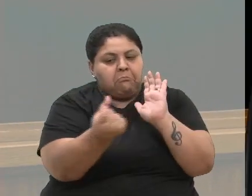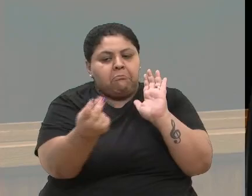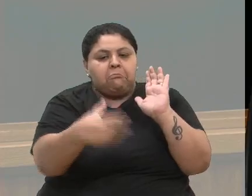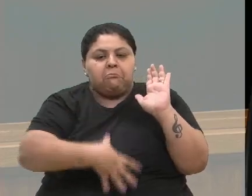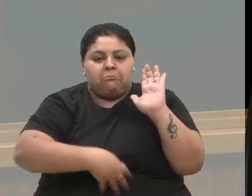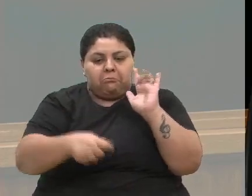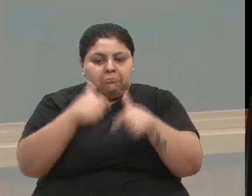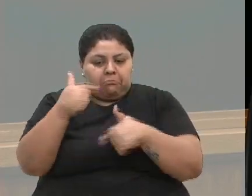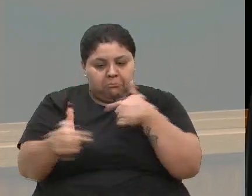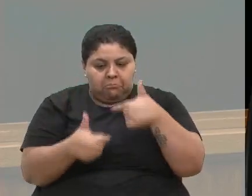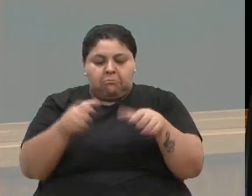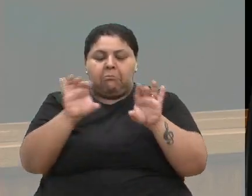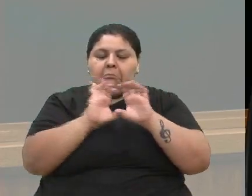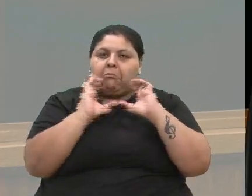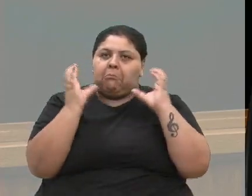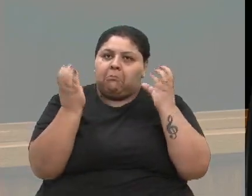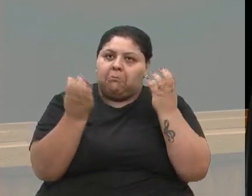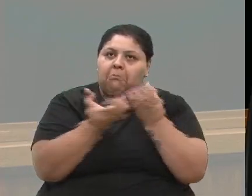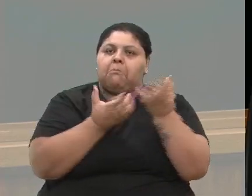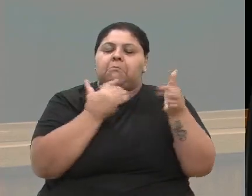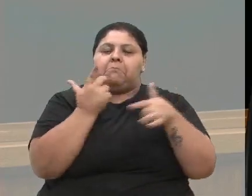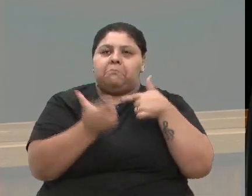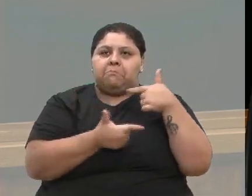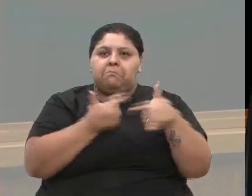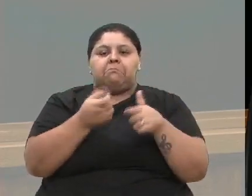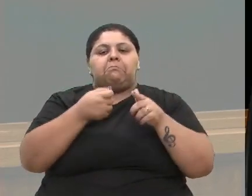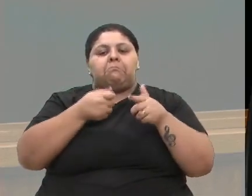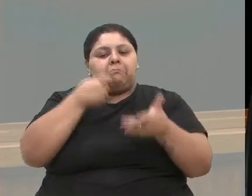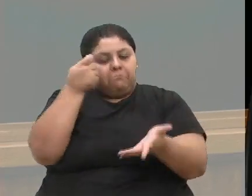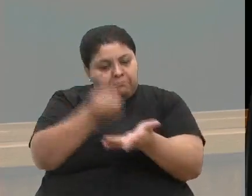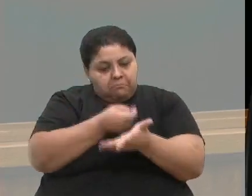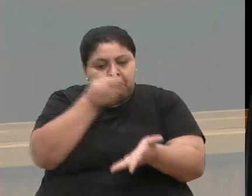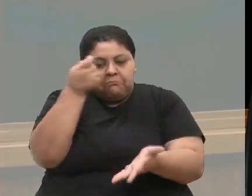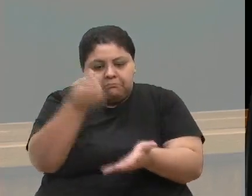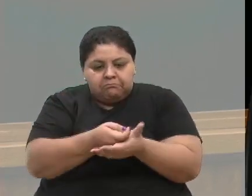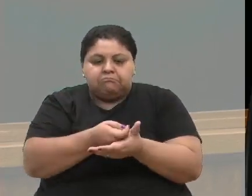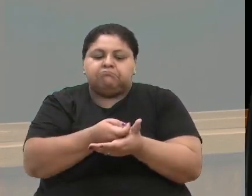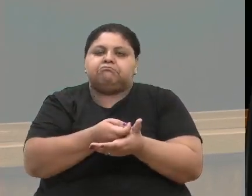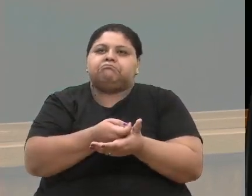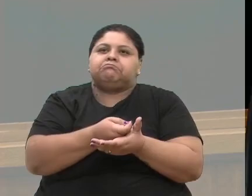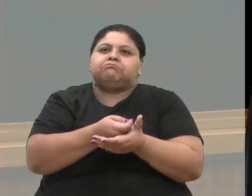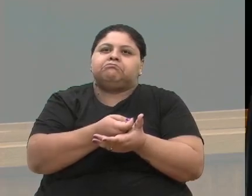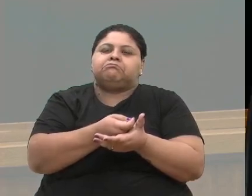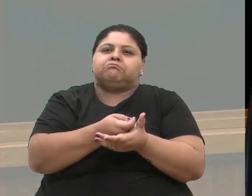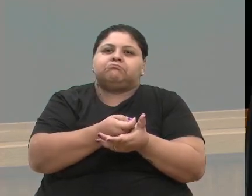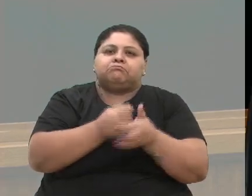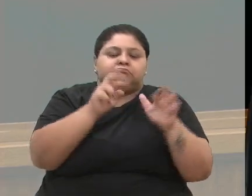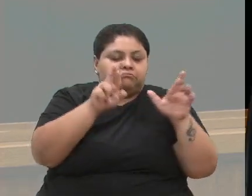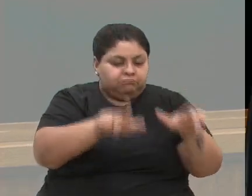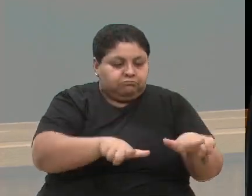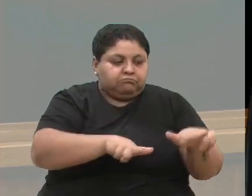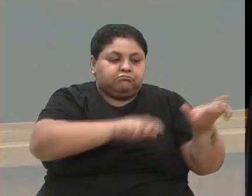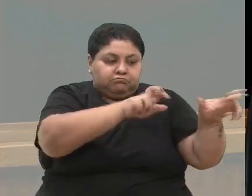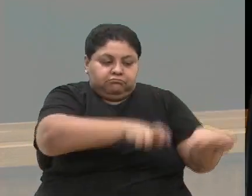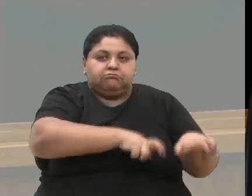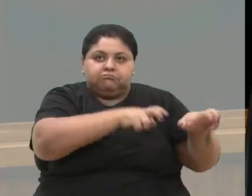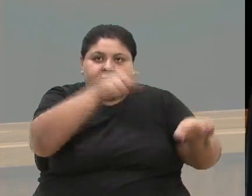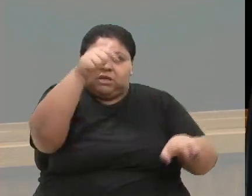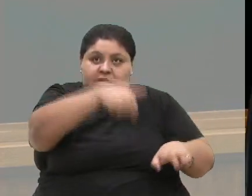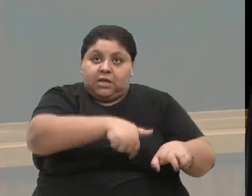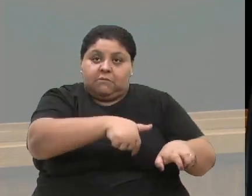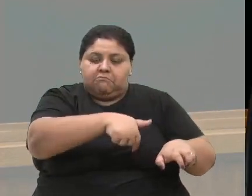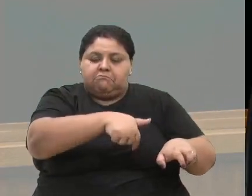trabalho comunitário, de trabalho de luta, especialmente nas áreas rurais aqui da nossa